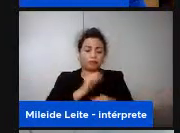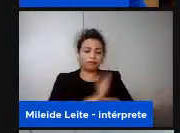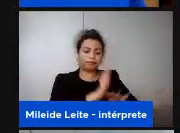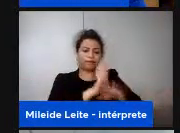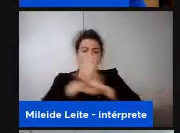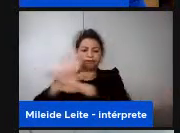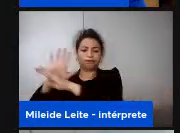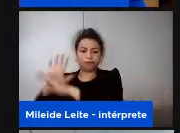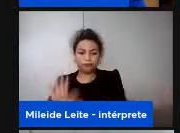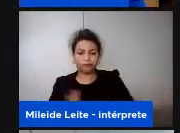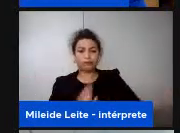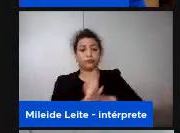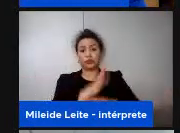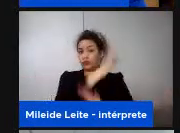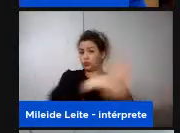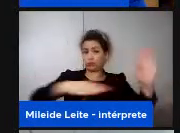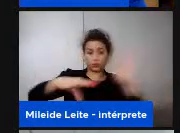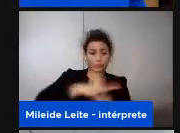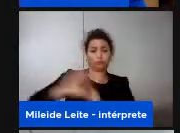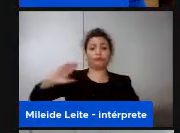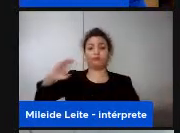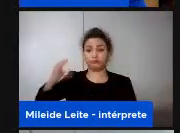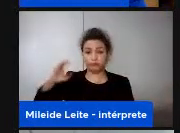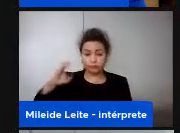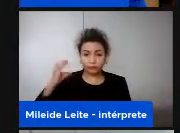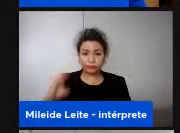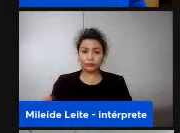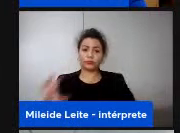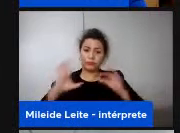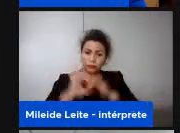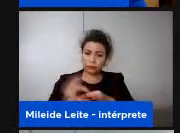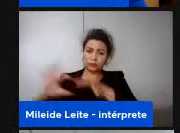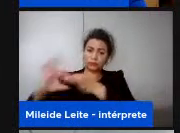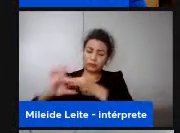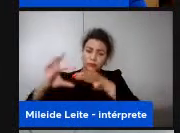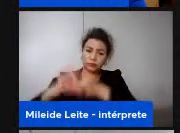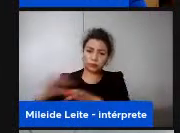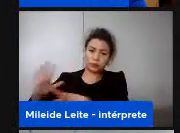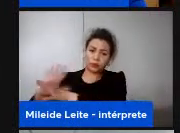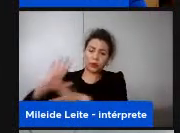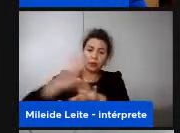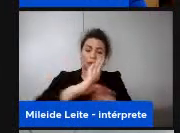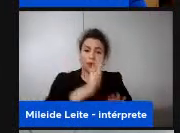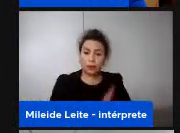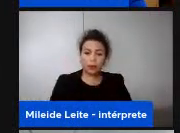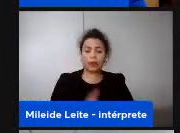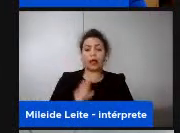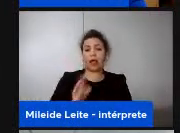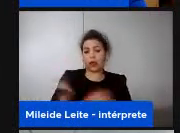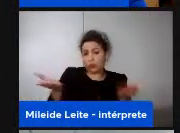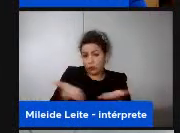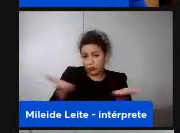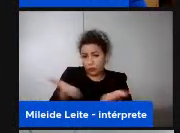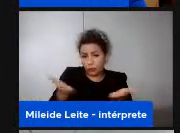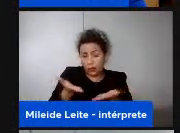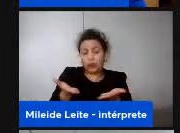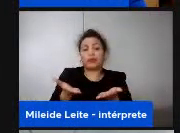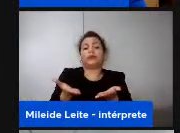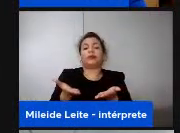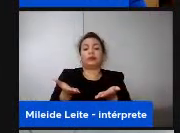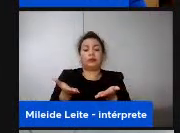contribuições de todas as ciências que estão vindo, que estão contribuindo nessa altura, né, do